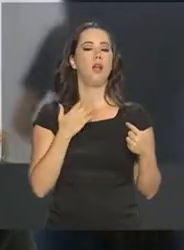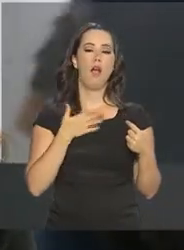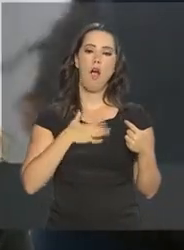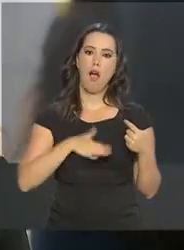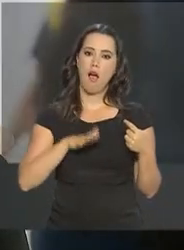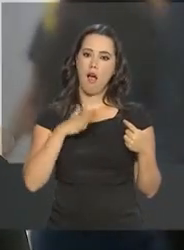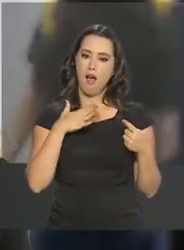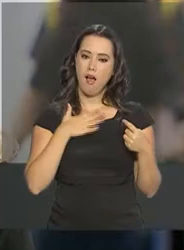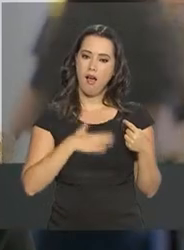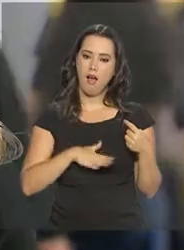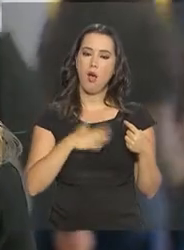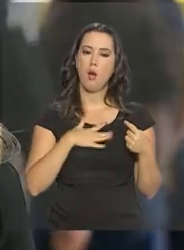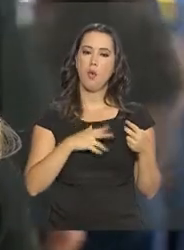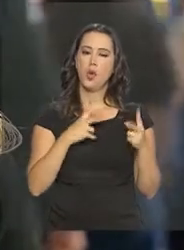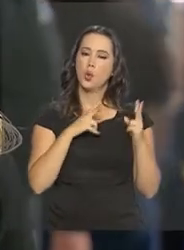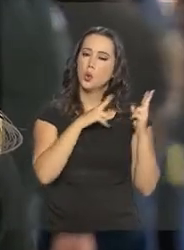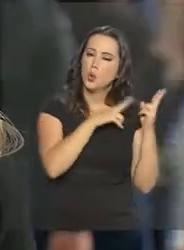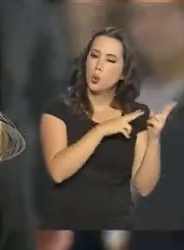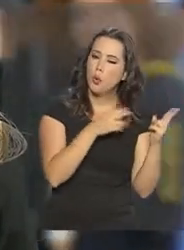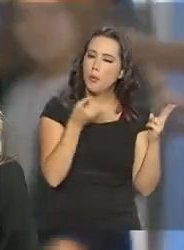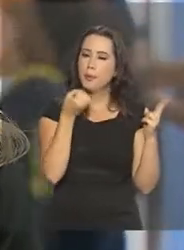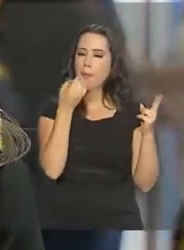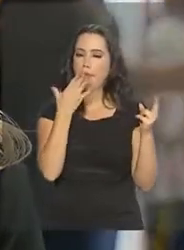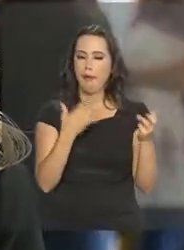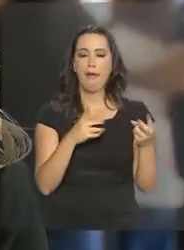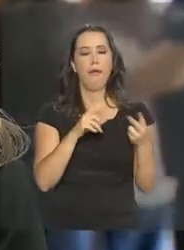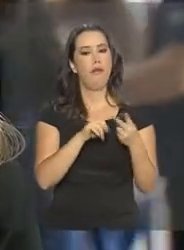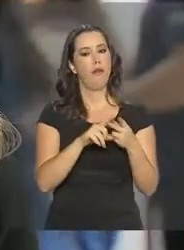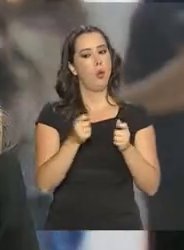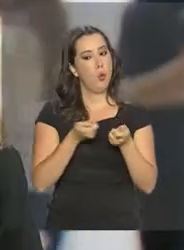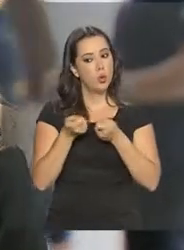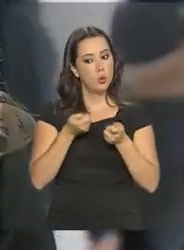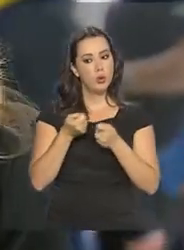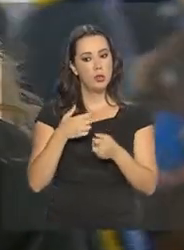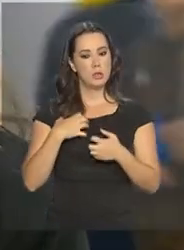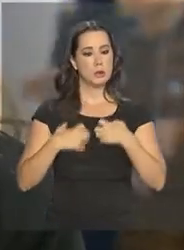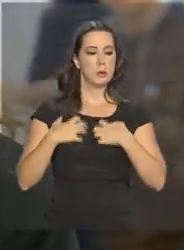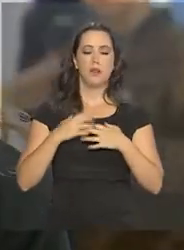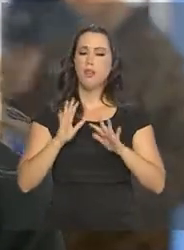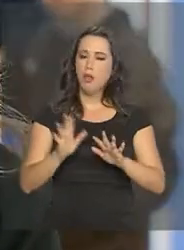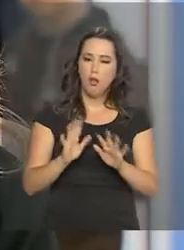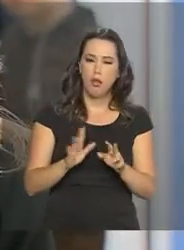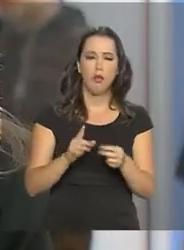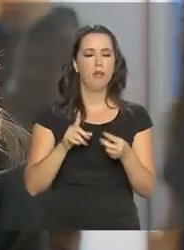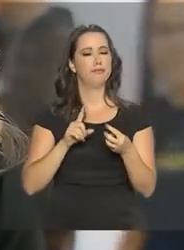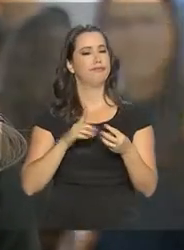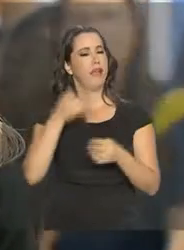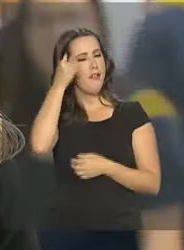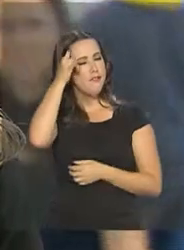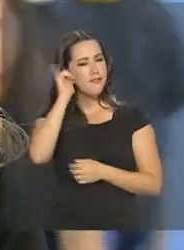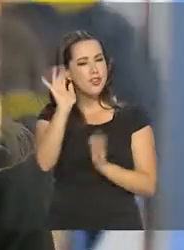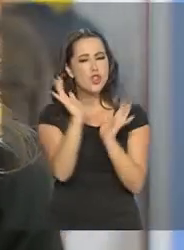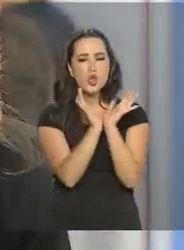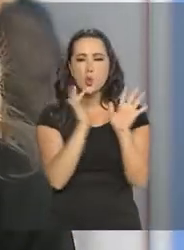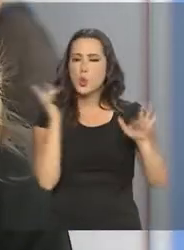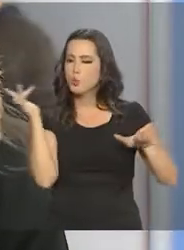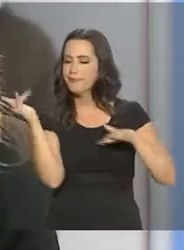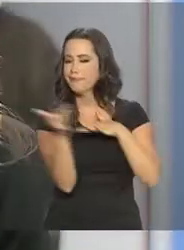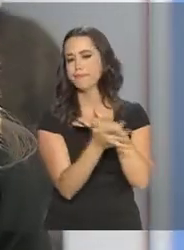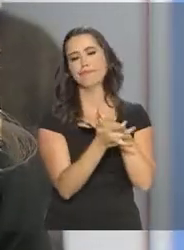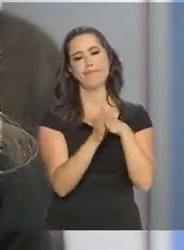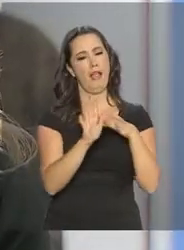descanso esta semana administrar a ansiedade evitar rede social a partir de sexta feira